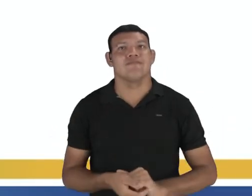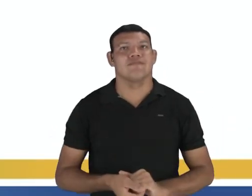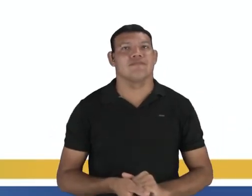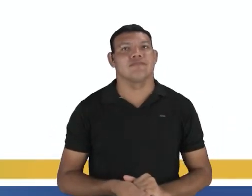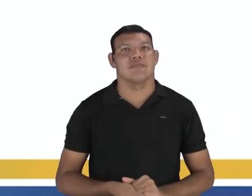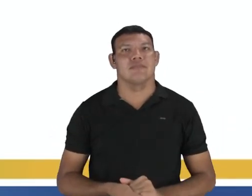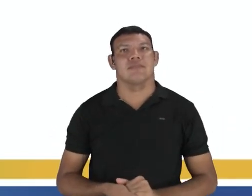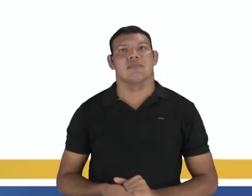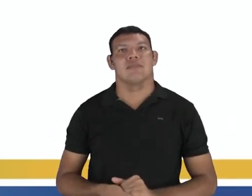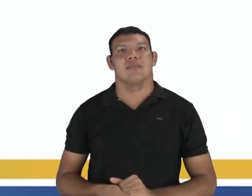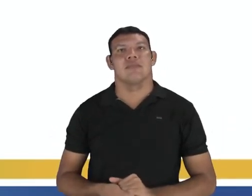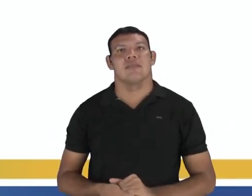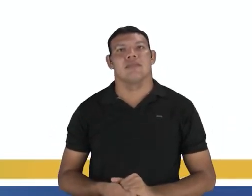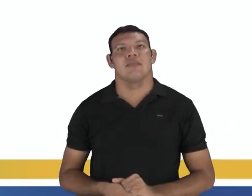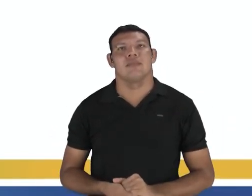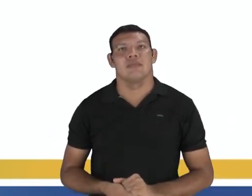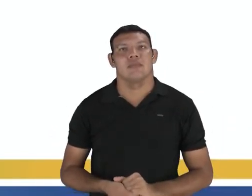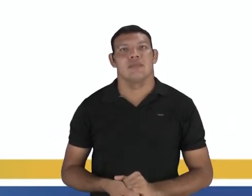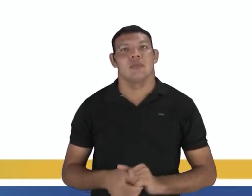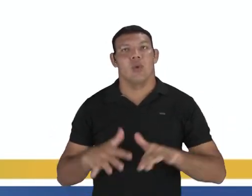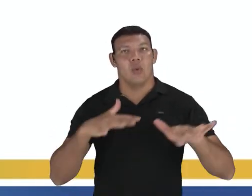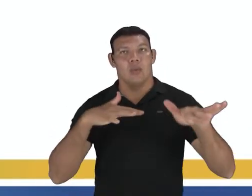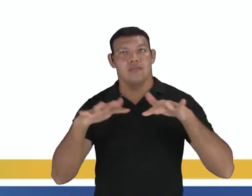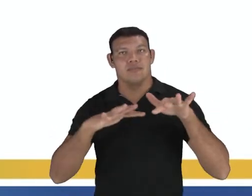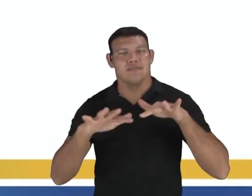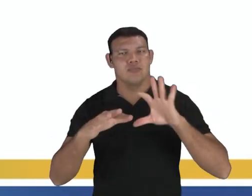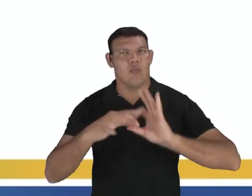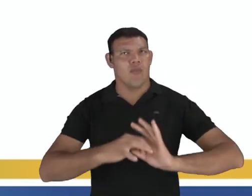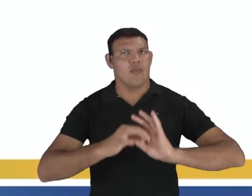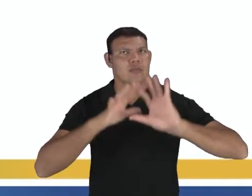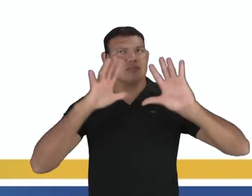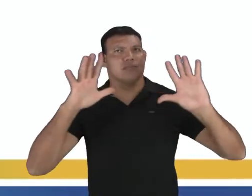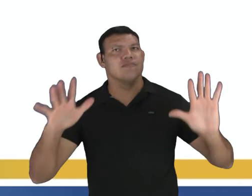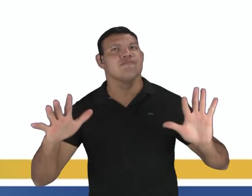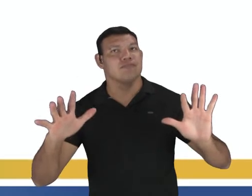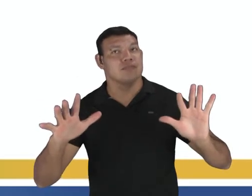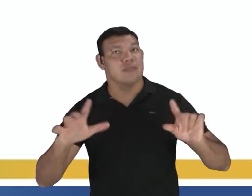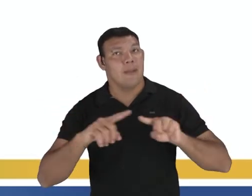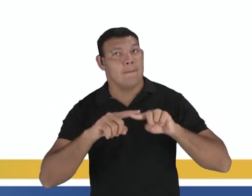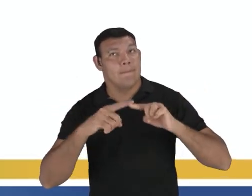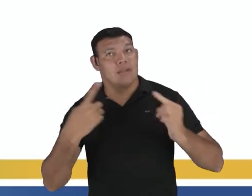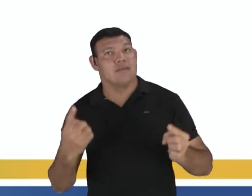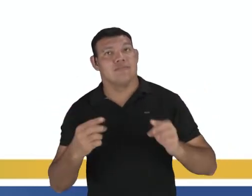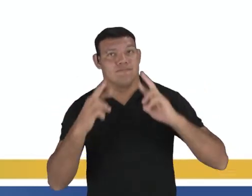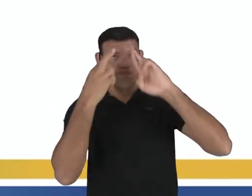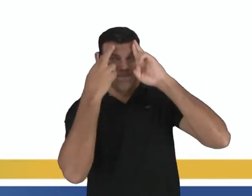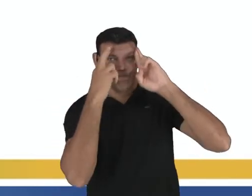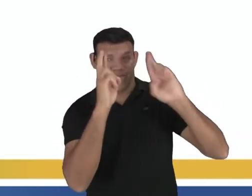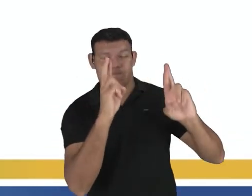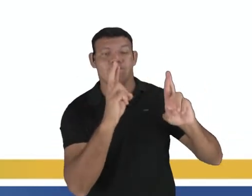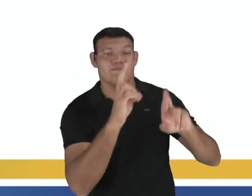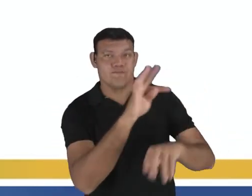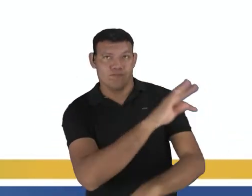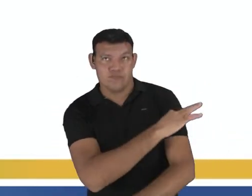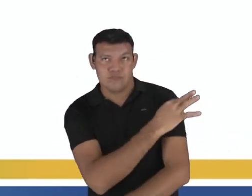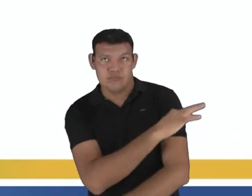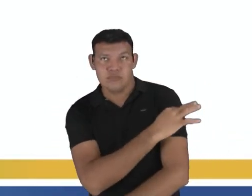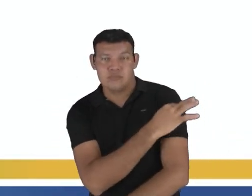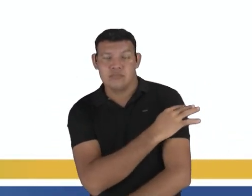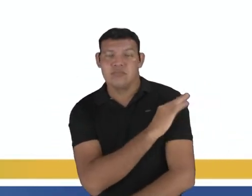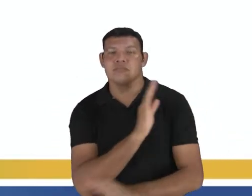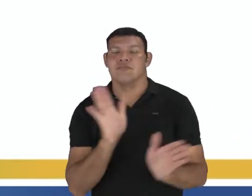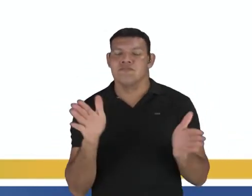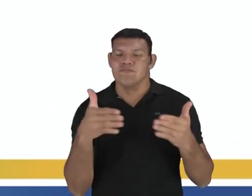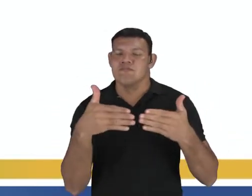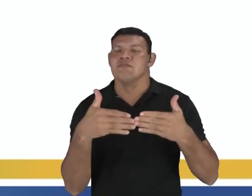trabalham contrações, torções, desencaixe, etc. E seus movimentos são mais livres, embora ainda respeitem